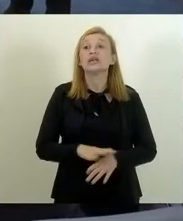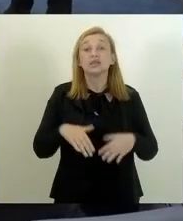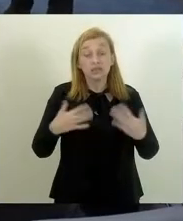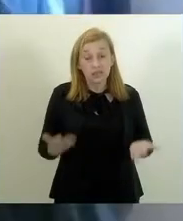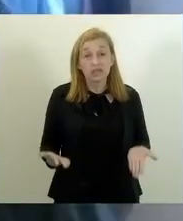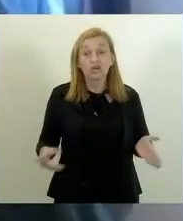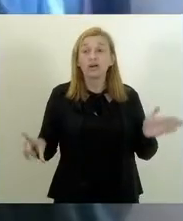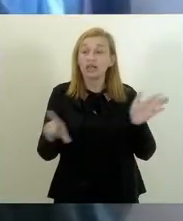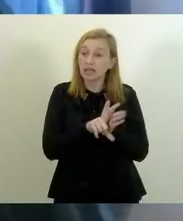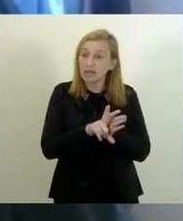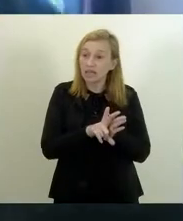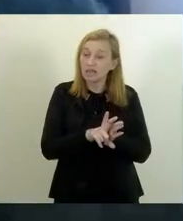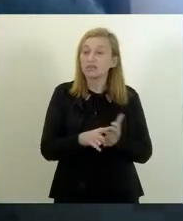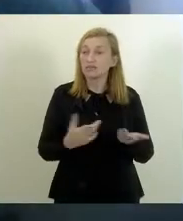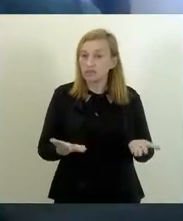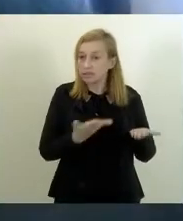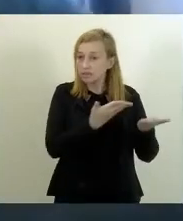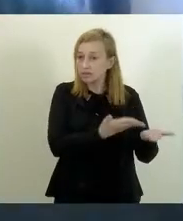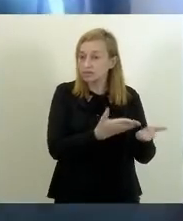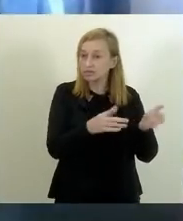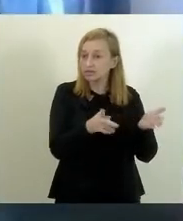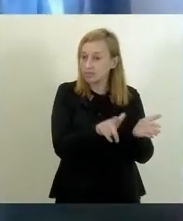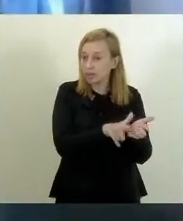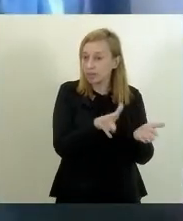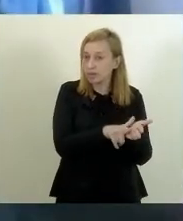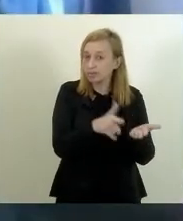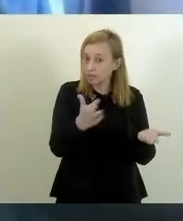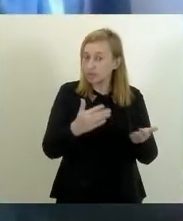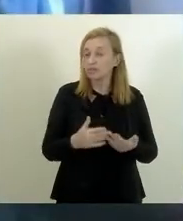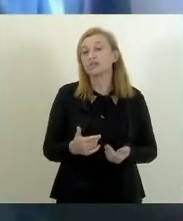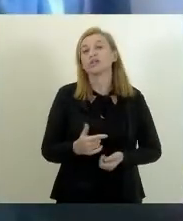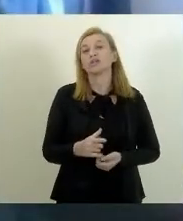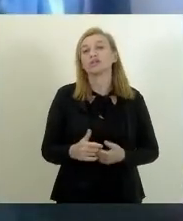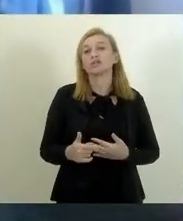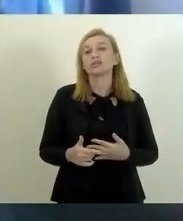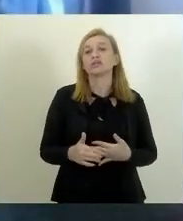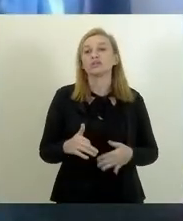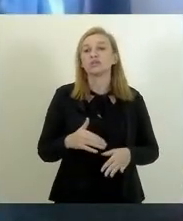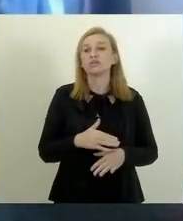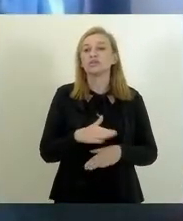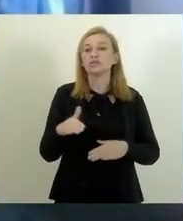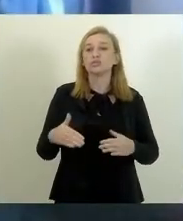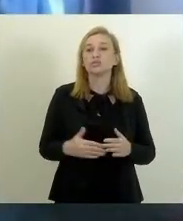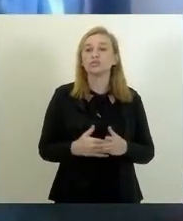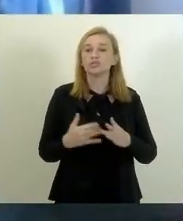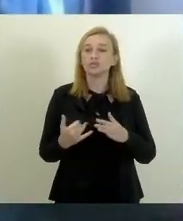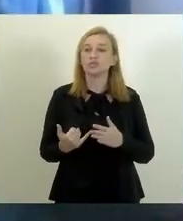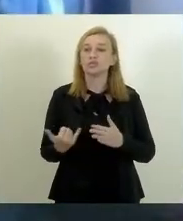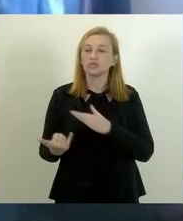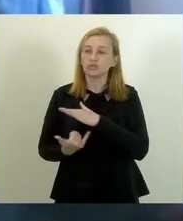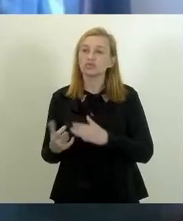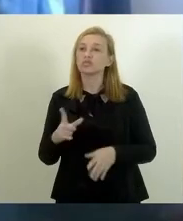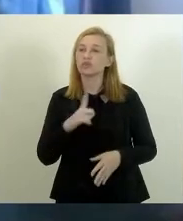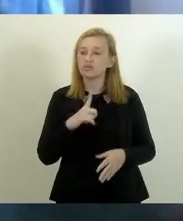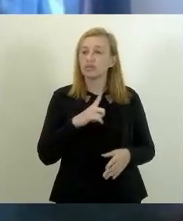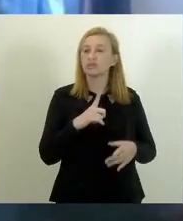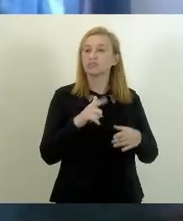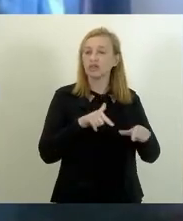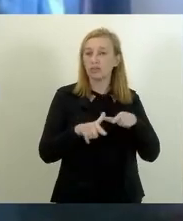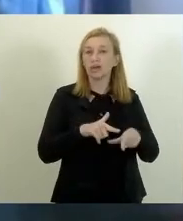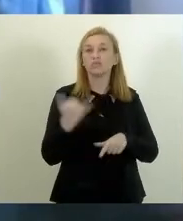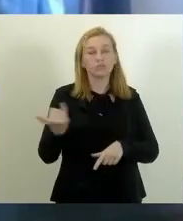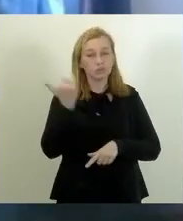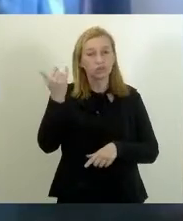a Alerj teve um papel, Vossa Excelência teve um papel, as entidades todas tiveram um papel